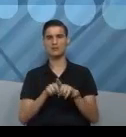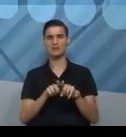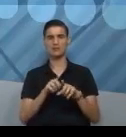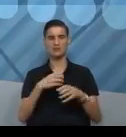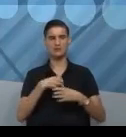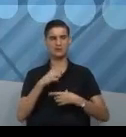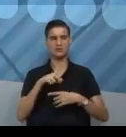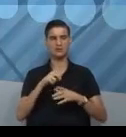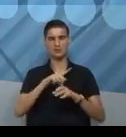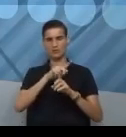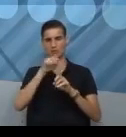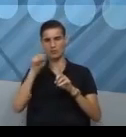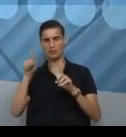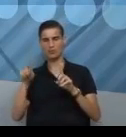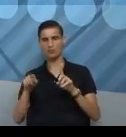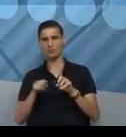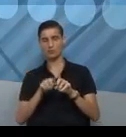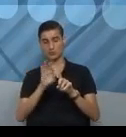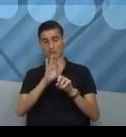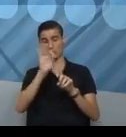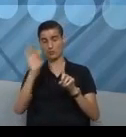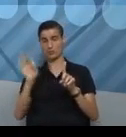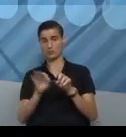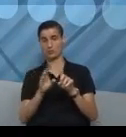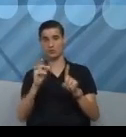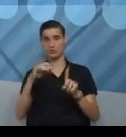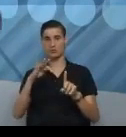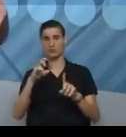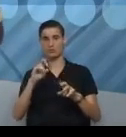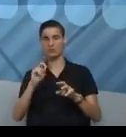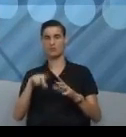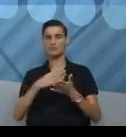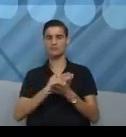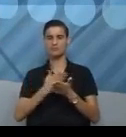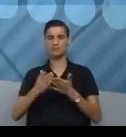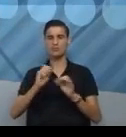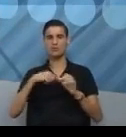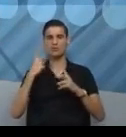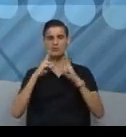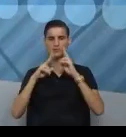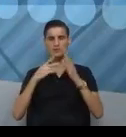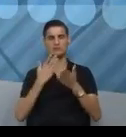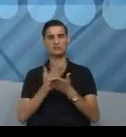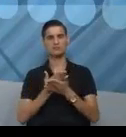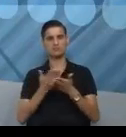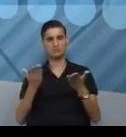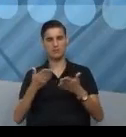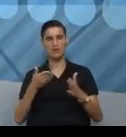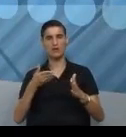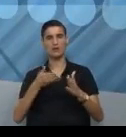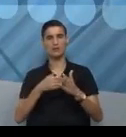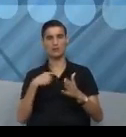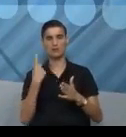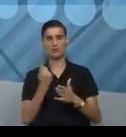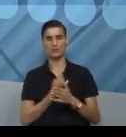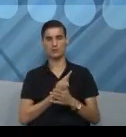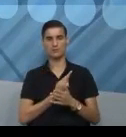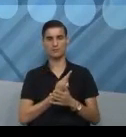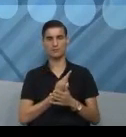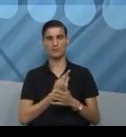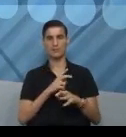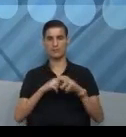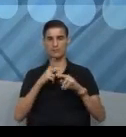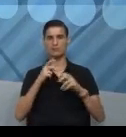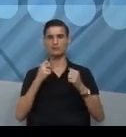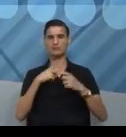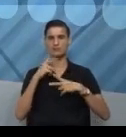representa a condição de contorno. Tudo isso a partir do quê? A partir do que nós estamos vendo até o decorrer da nossa aula. E aí